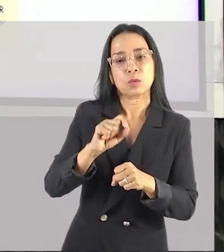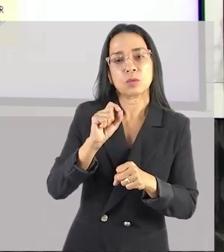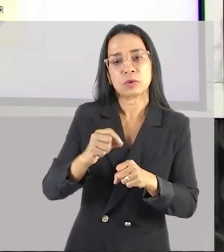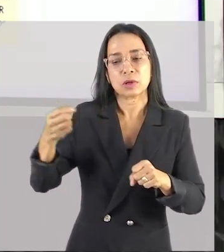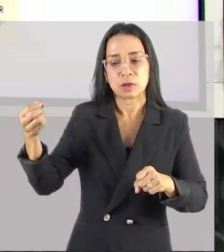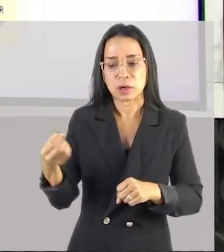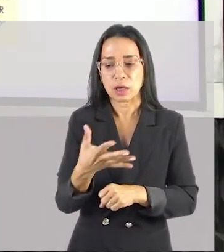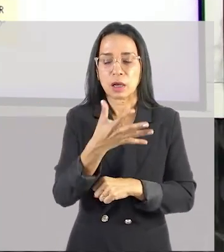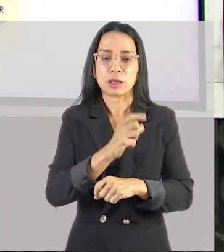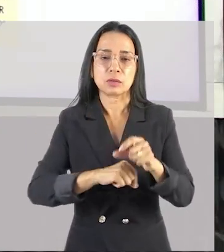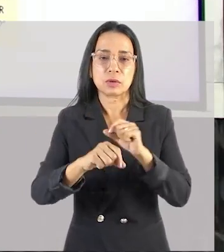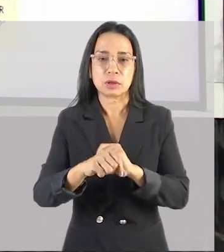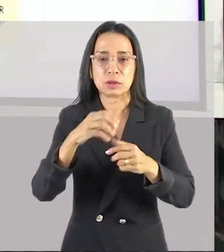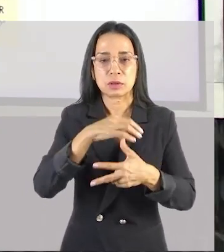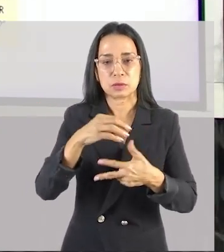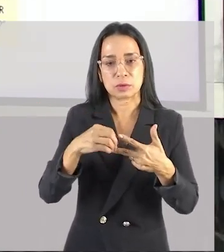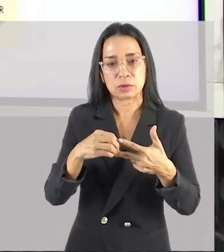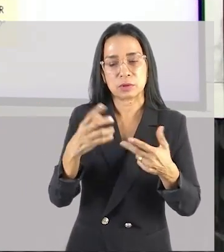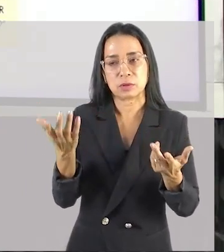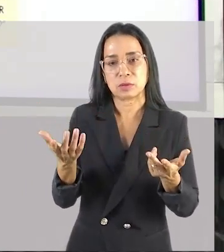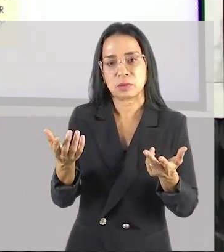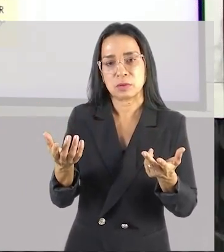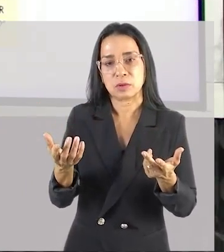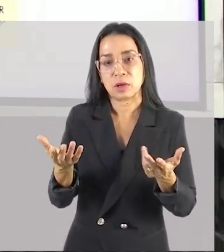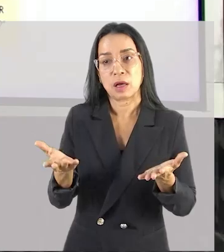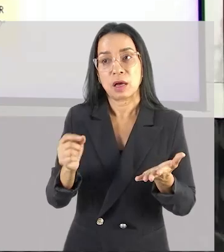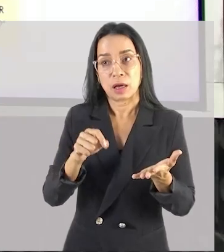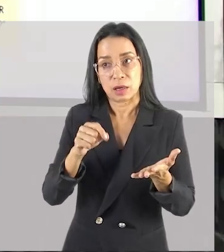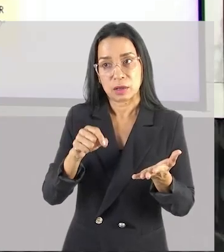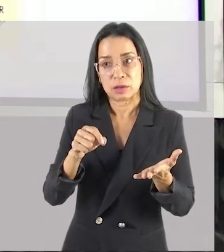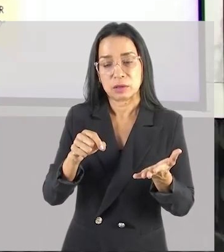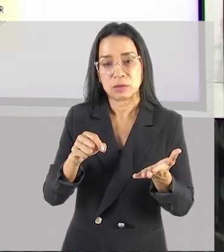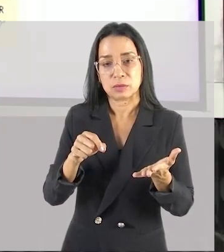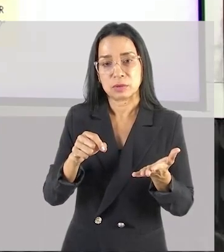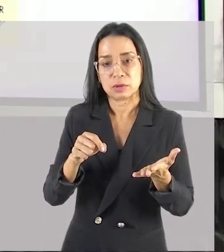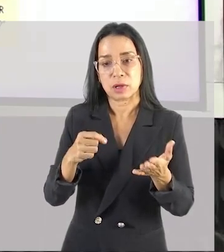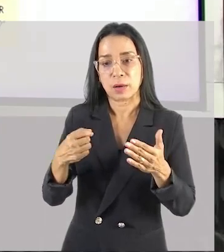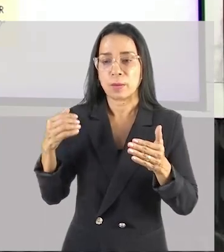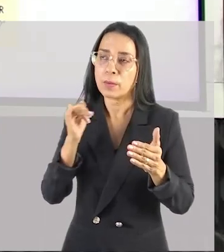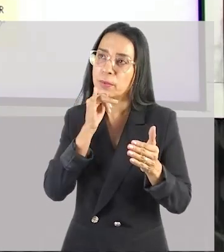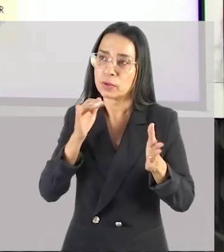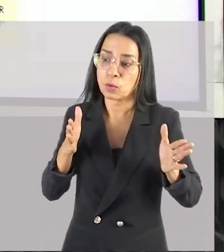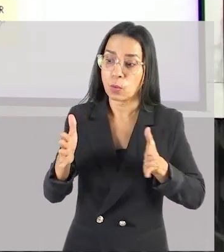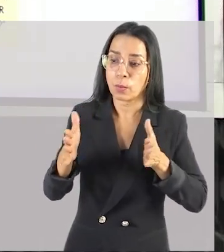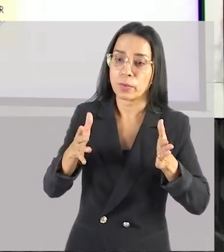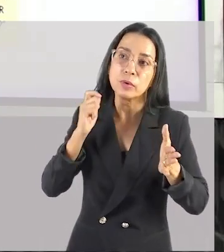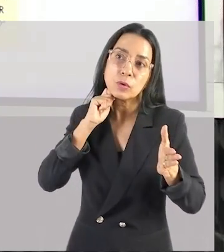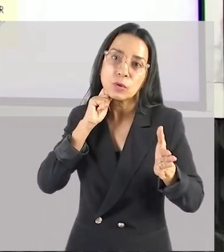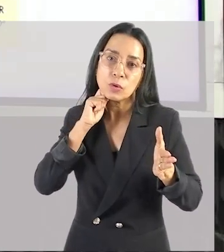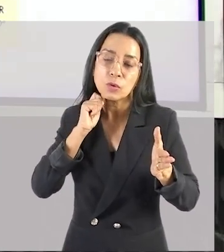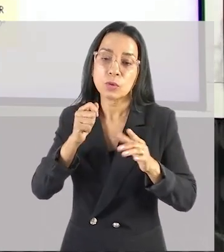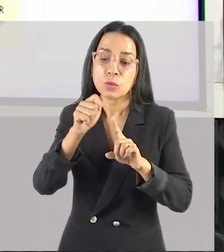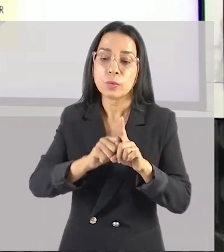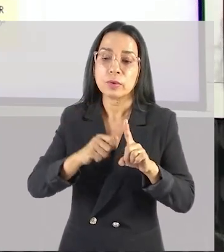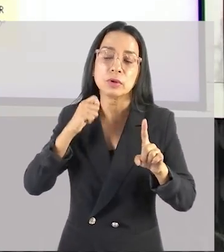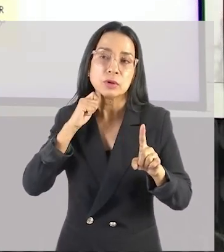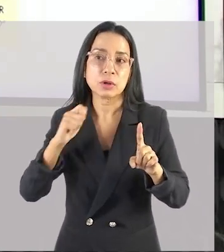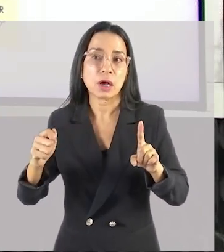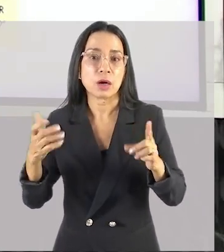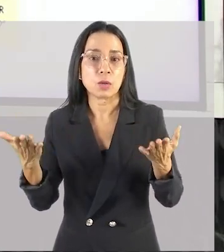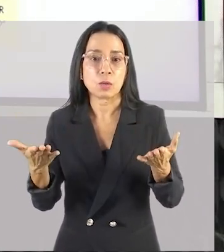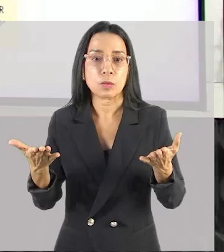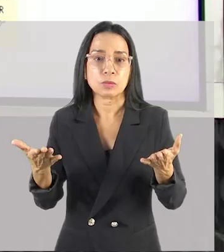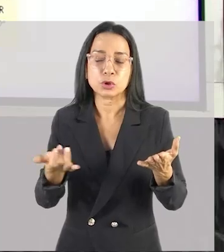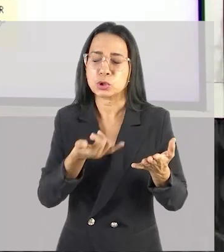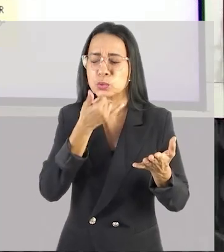atualidade para o Enem? É aquilo que está de agosto para cá, porque a prova ela é elaborada no primeiro semestre. Olha que legal. Então